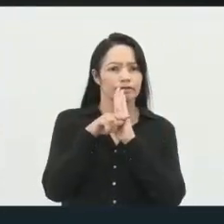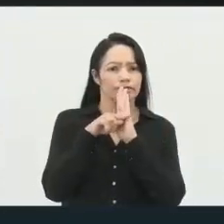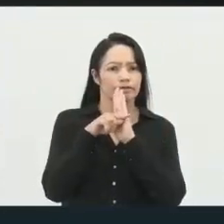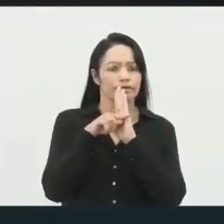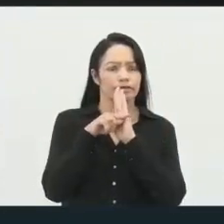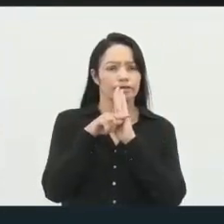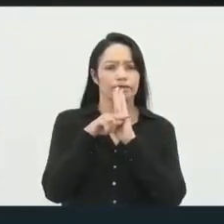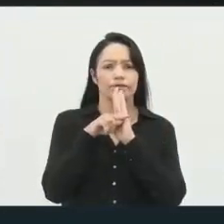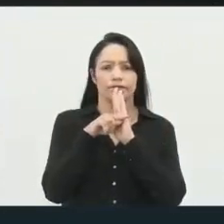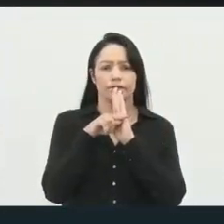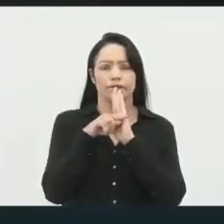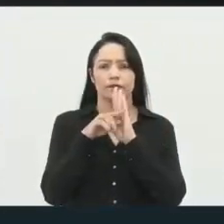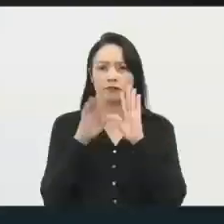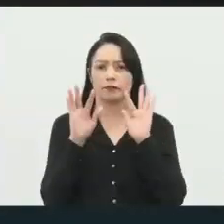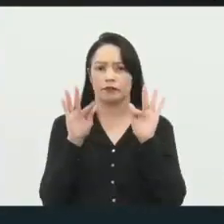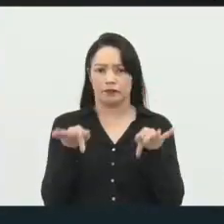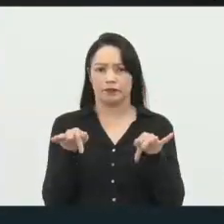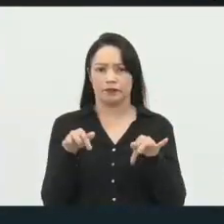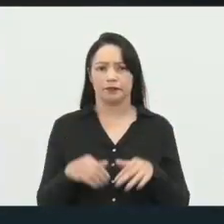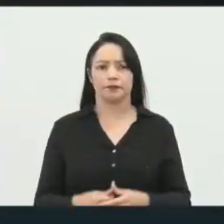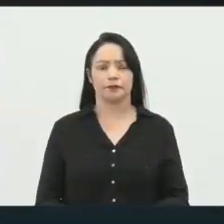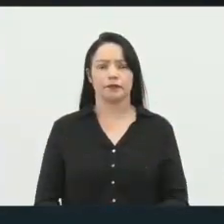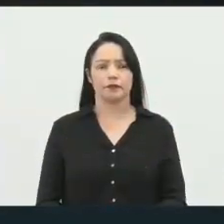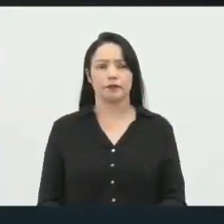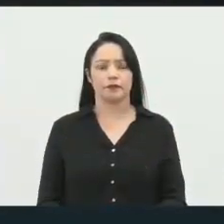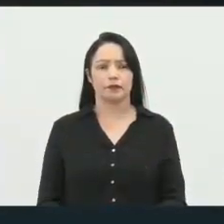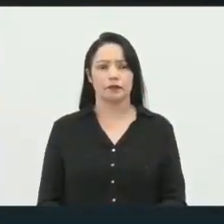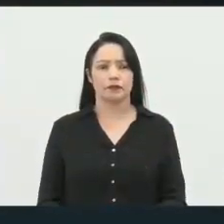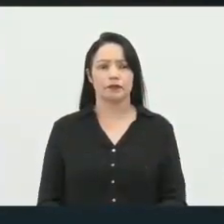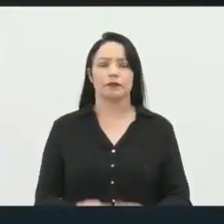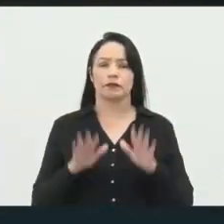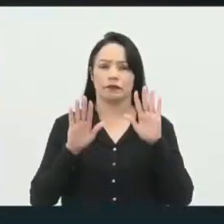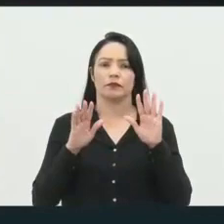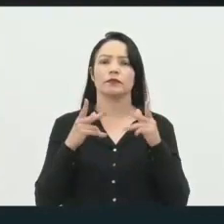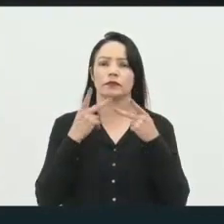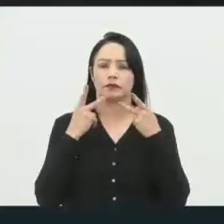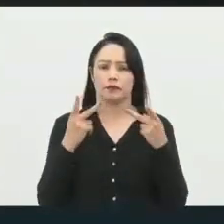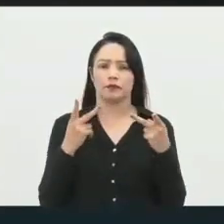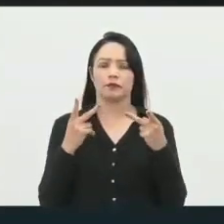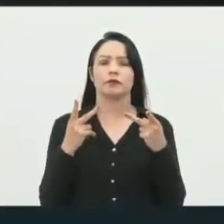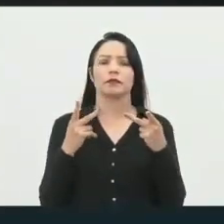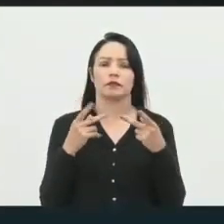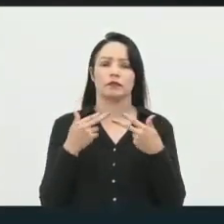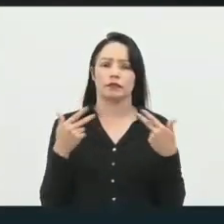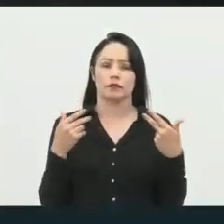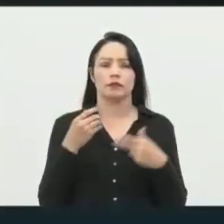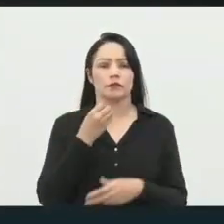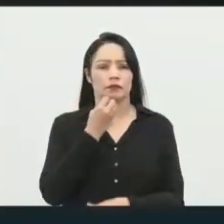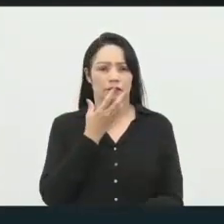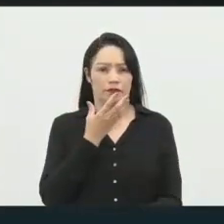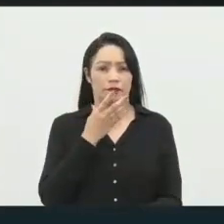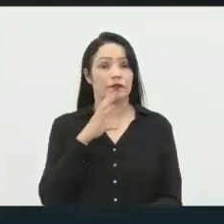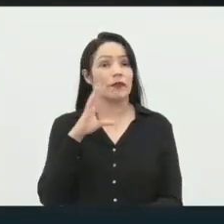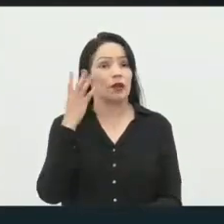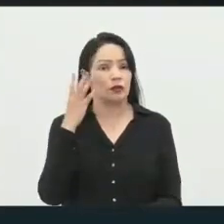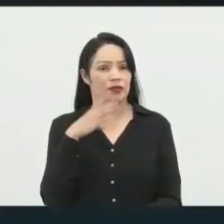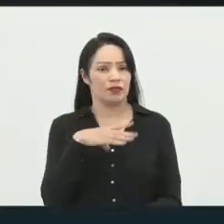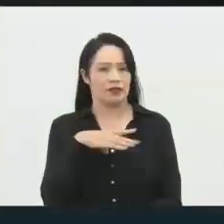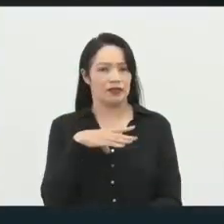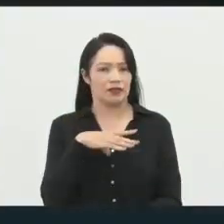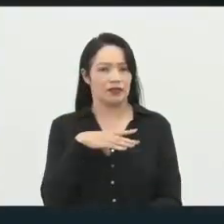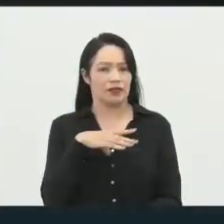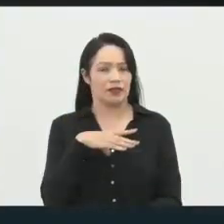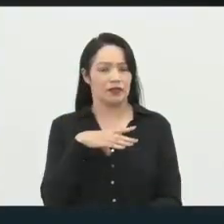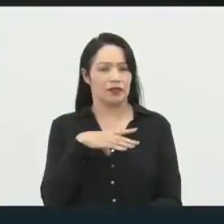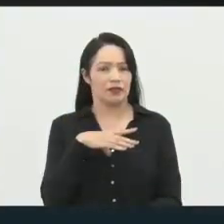para concluir presidente mas tem que falar assim Presidente as coisas boas que acontecem na cidade que a cidade